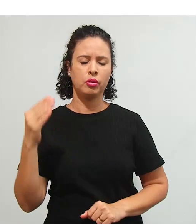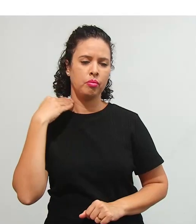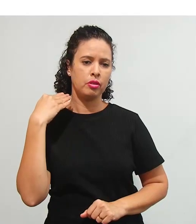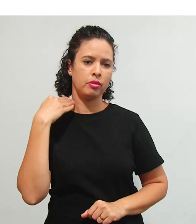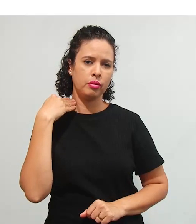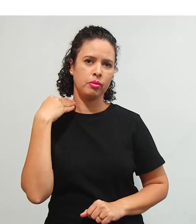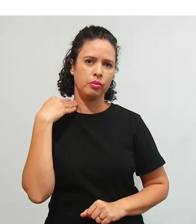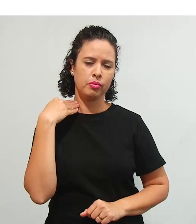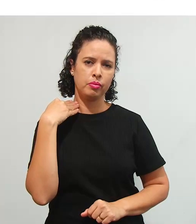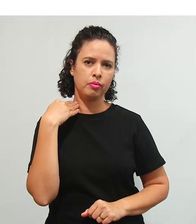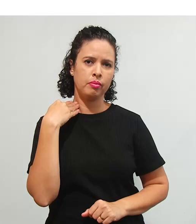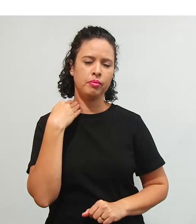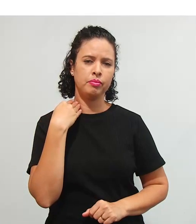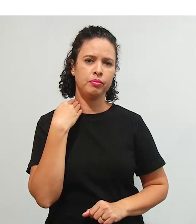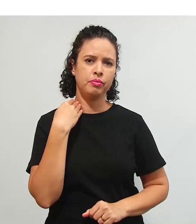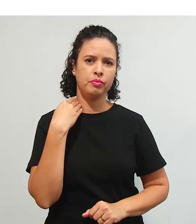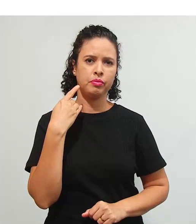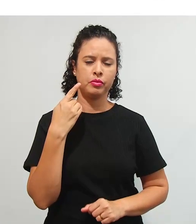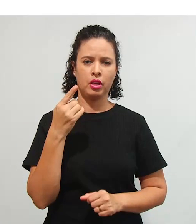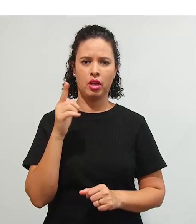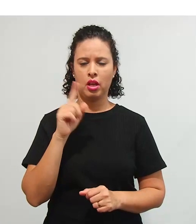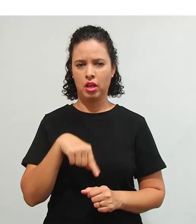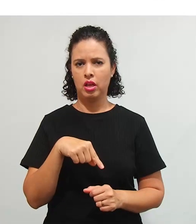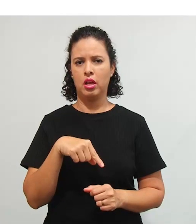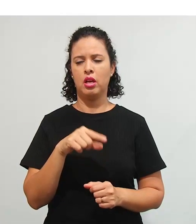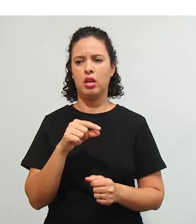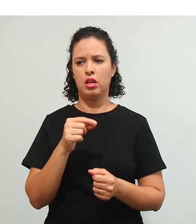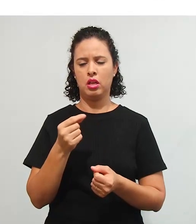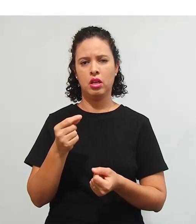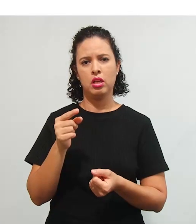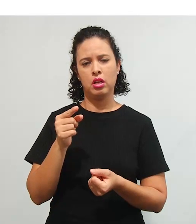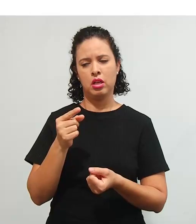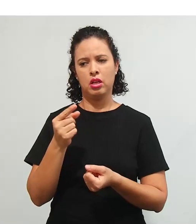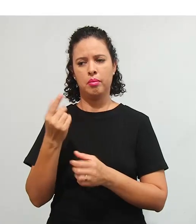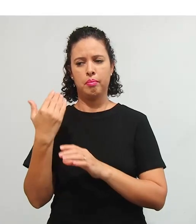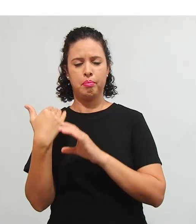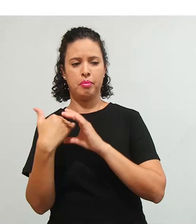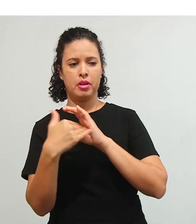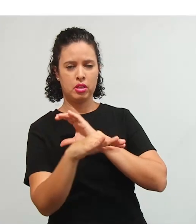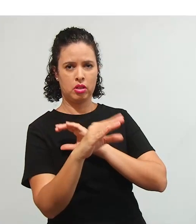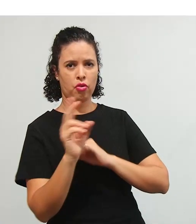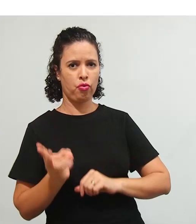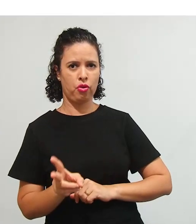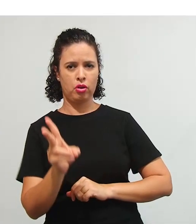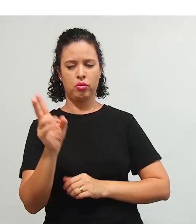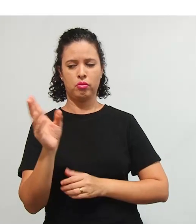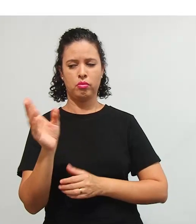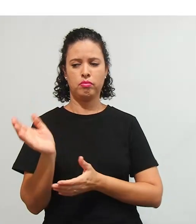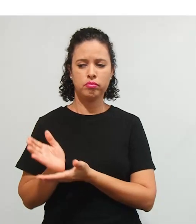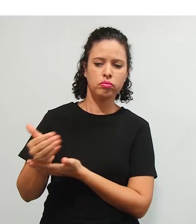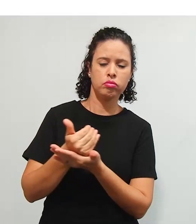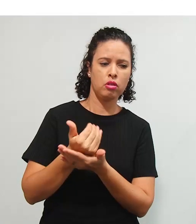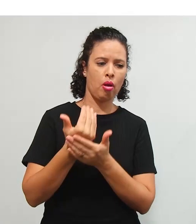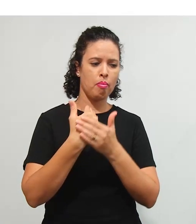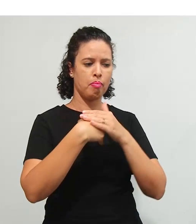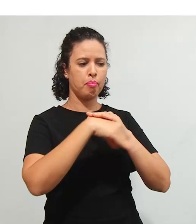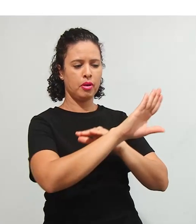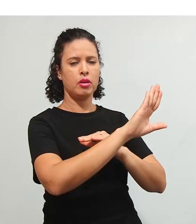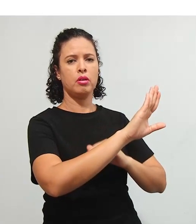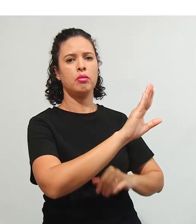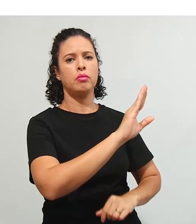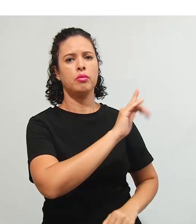banco transfere os valores arrecadados para o Tesouro Municipal, para o